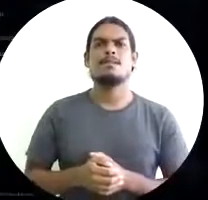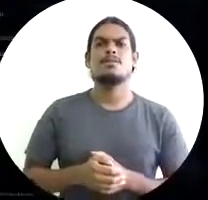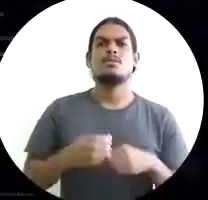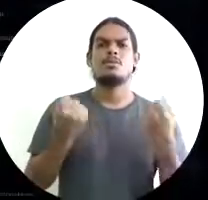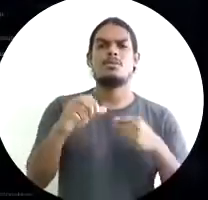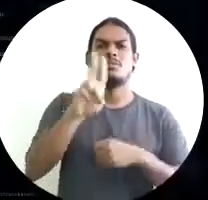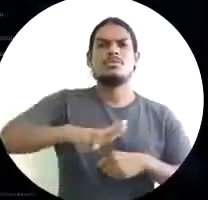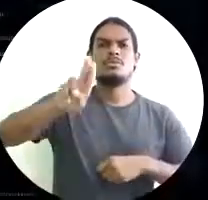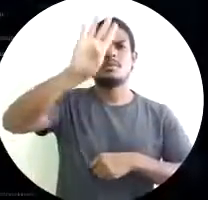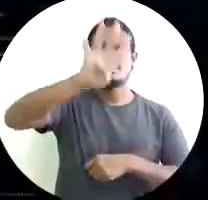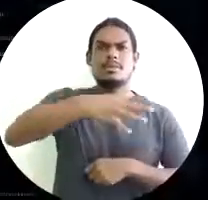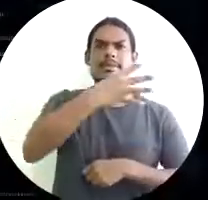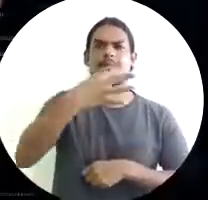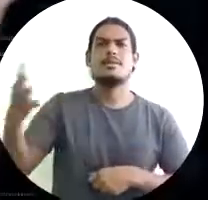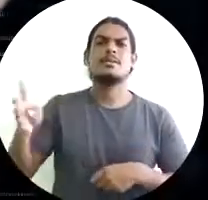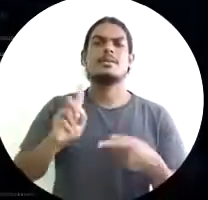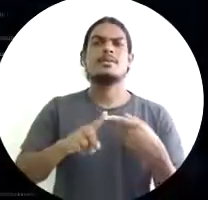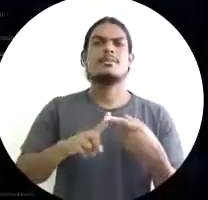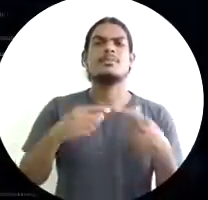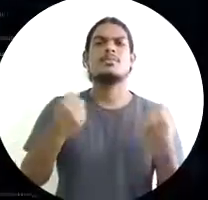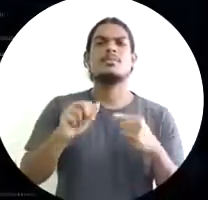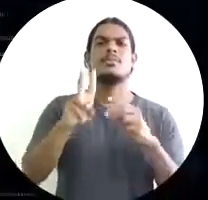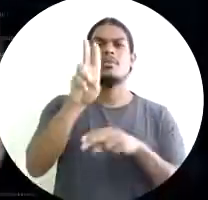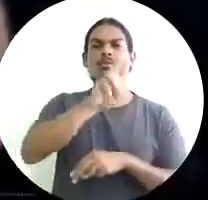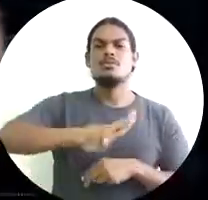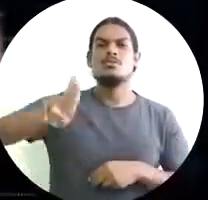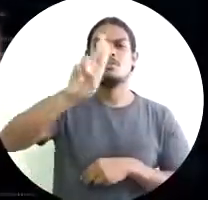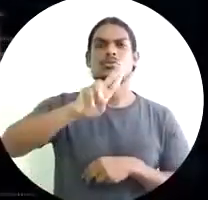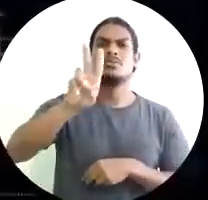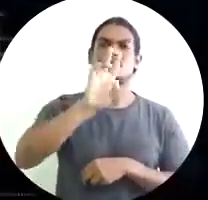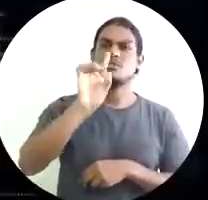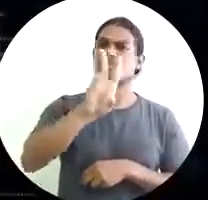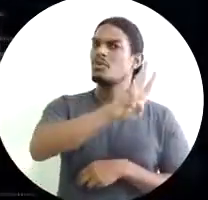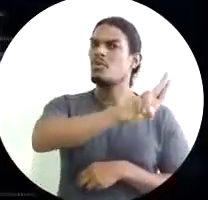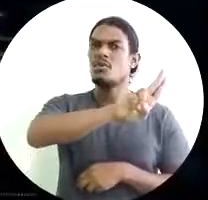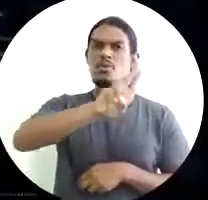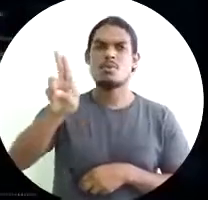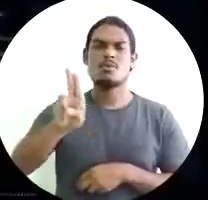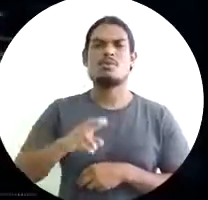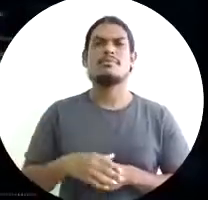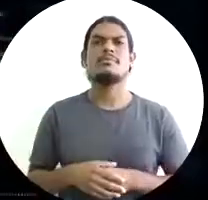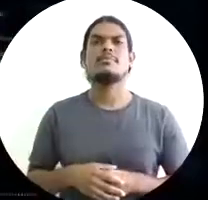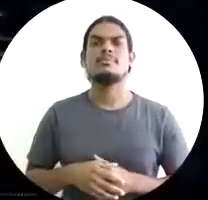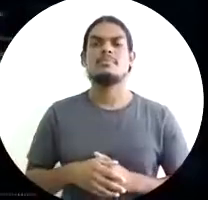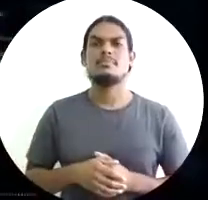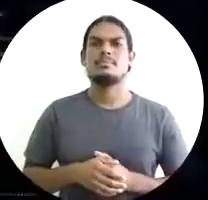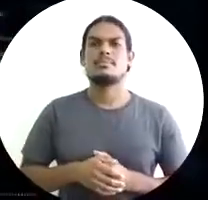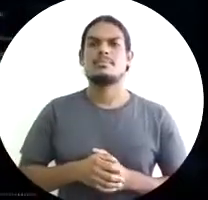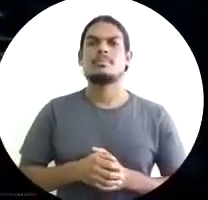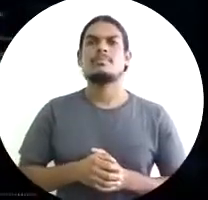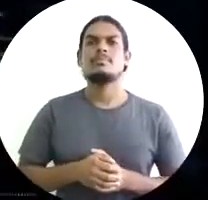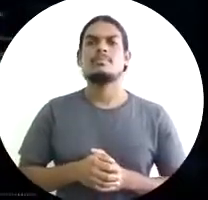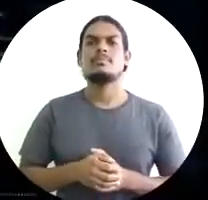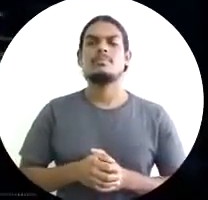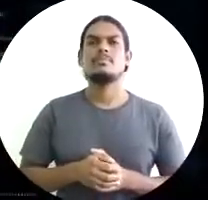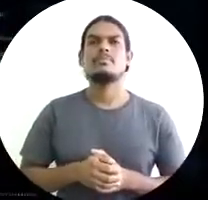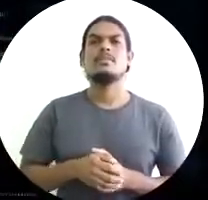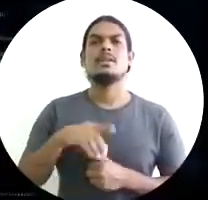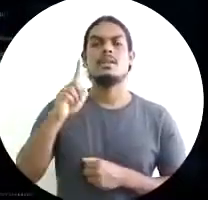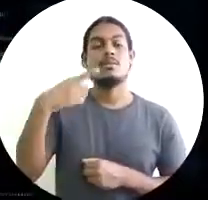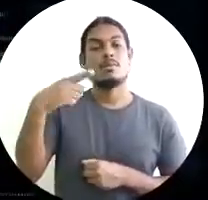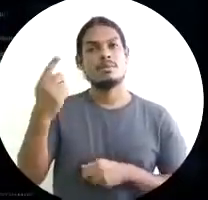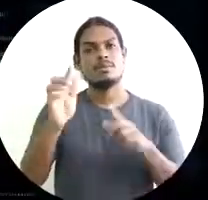pode colocar o nome da tag. Não precisa do menor que maior que. Basta o nome da tag. Uma outra forma